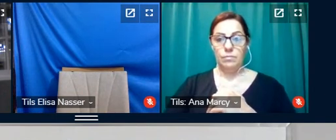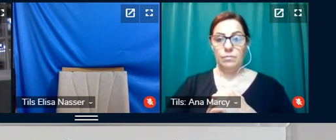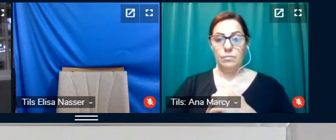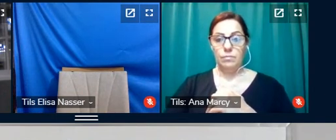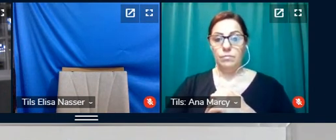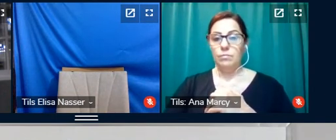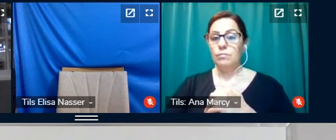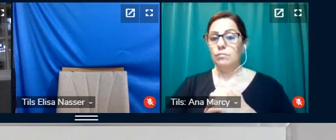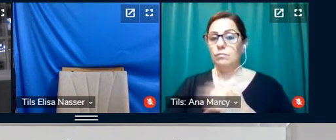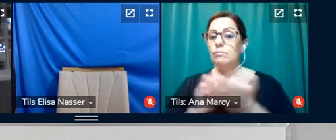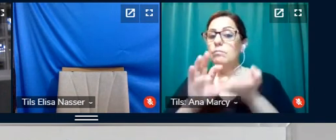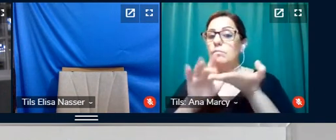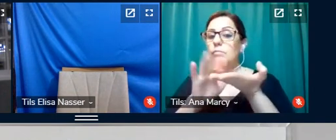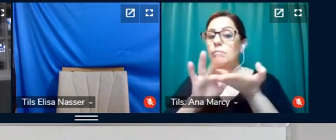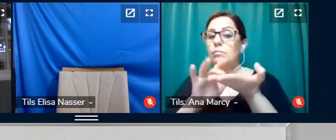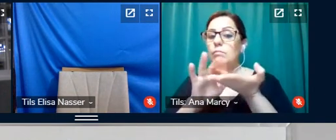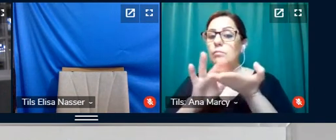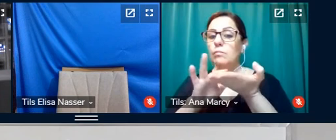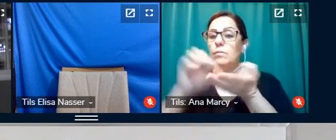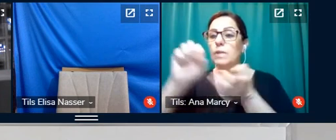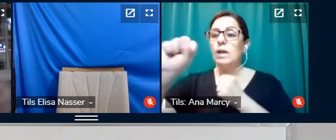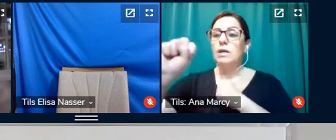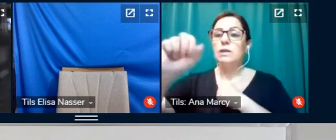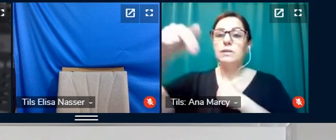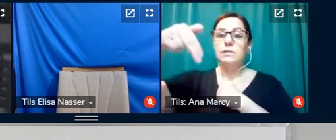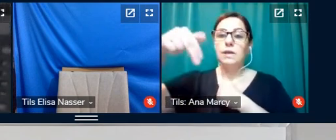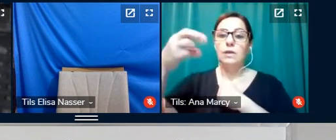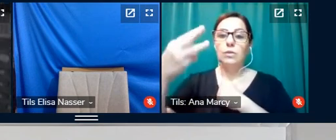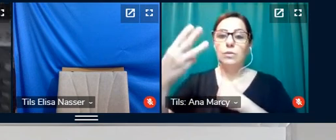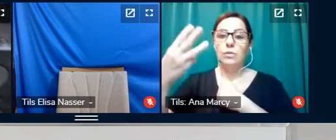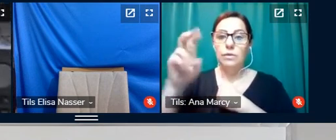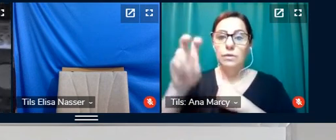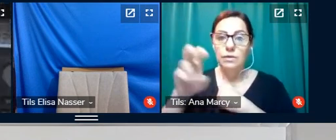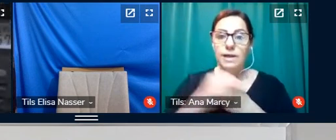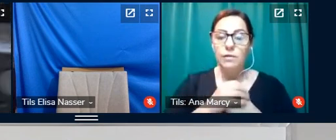Quanto que é o seno de 35? Alguém faz para nós aí?